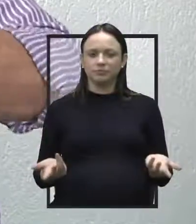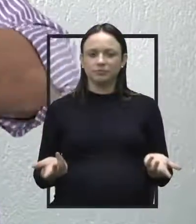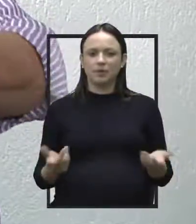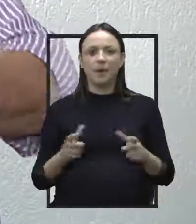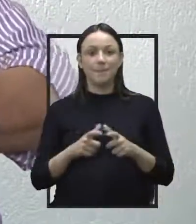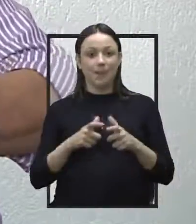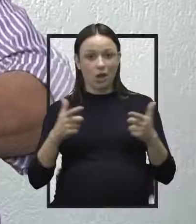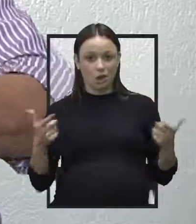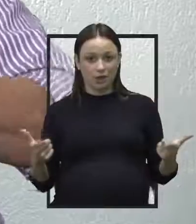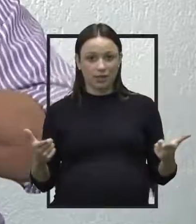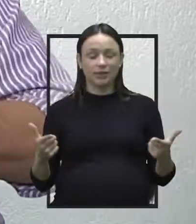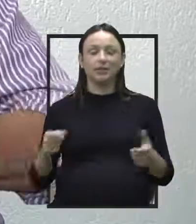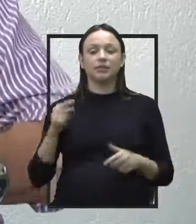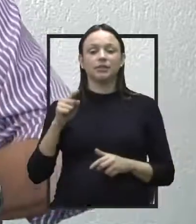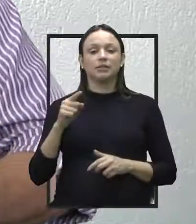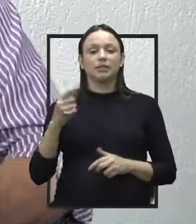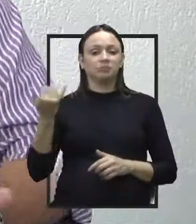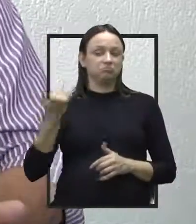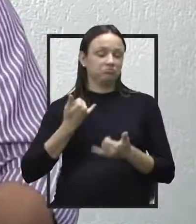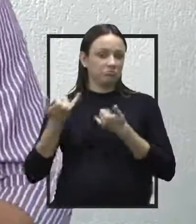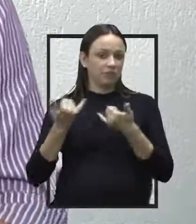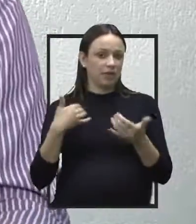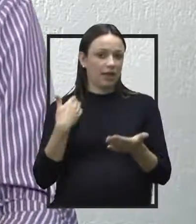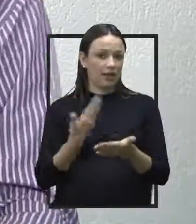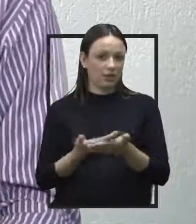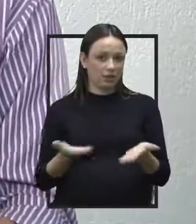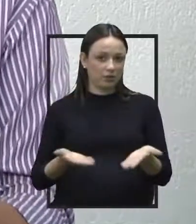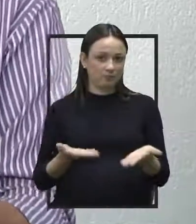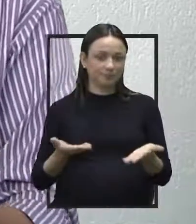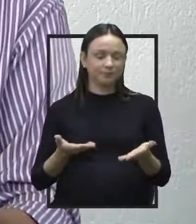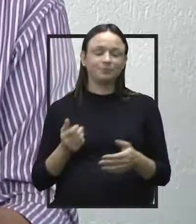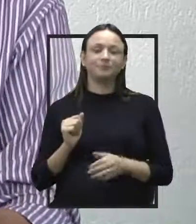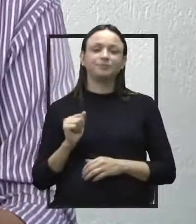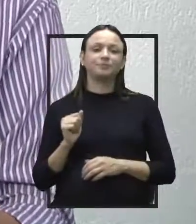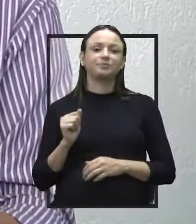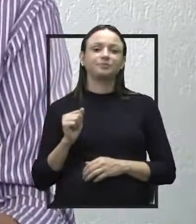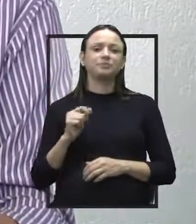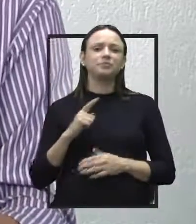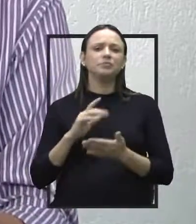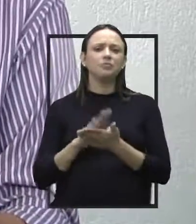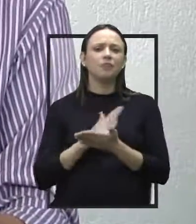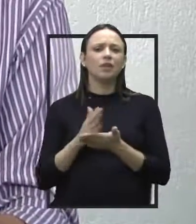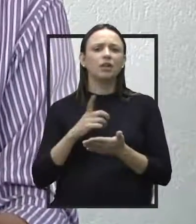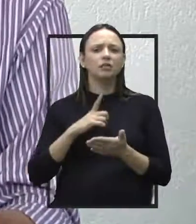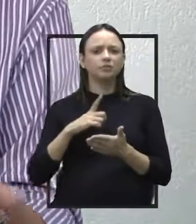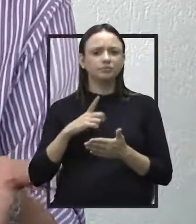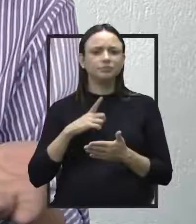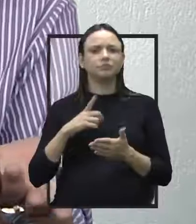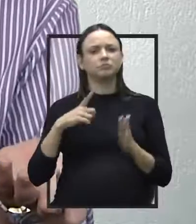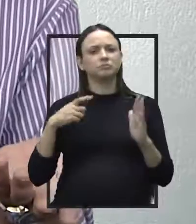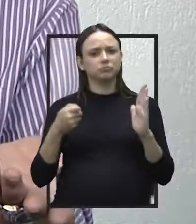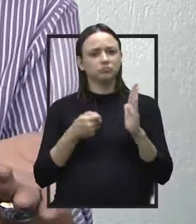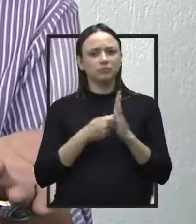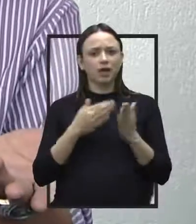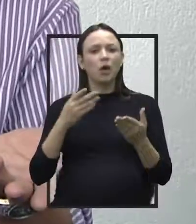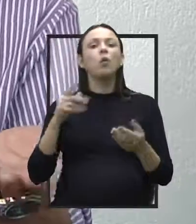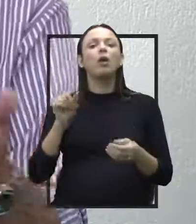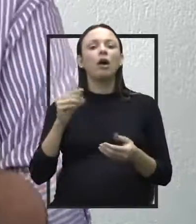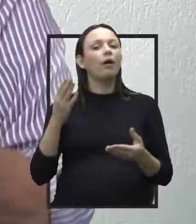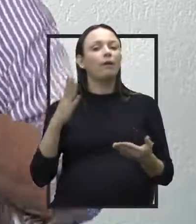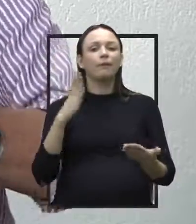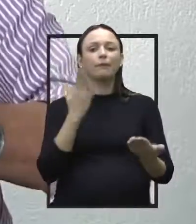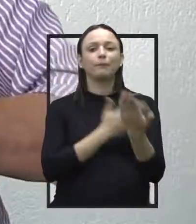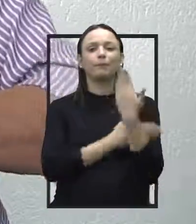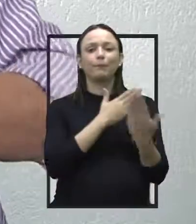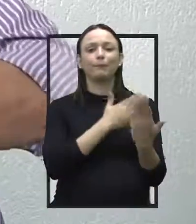ou todos, pelo menos a informação que eu tenho até agora, nem todos, porque ainda alguns estão tramitando, mas todos estão sendo arquivados.